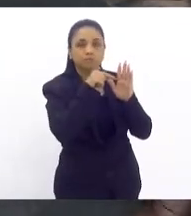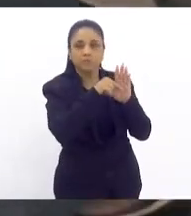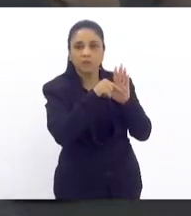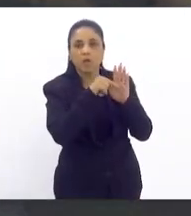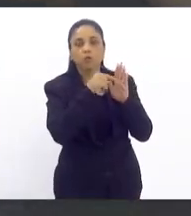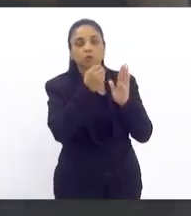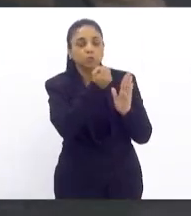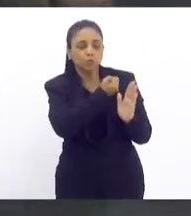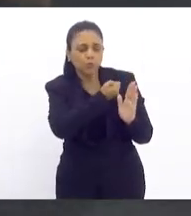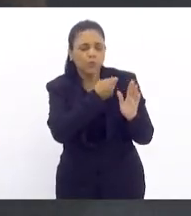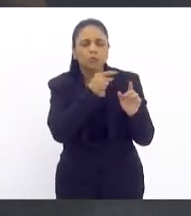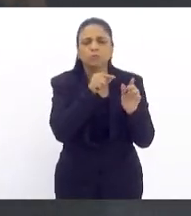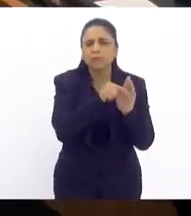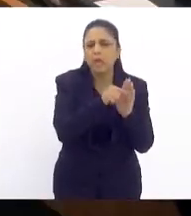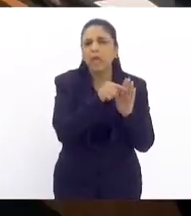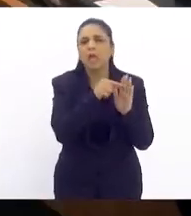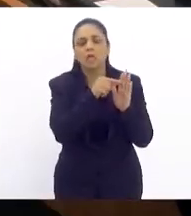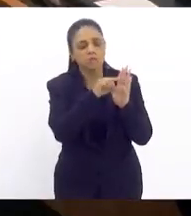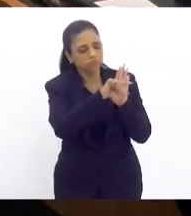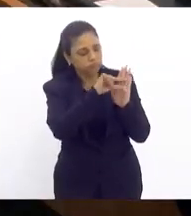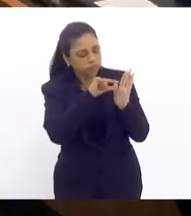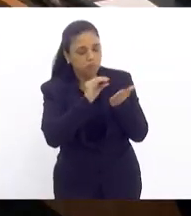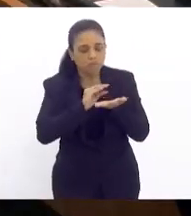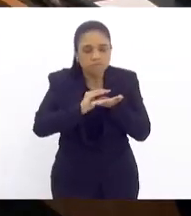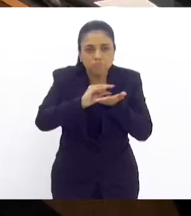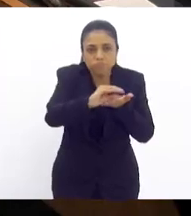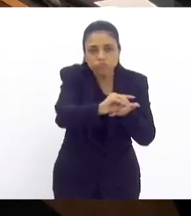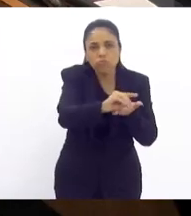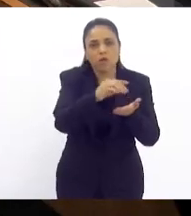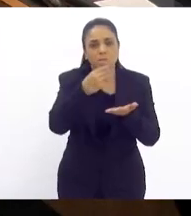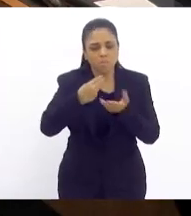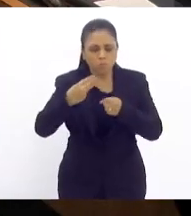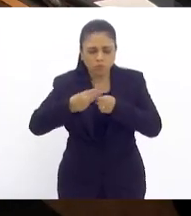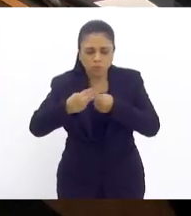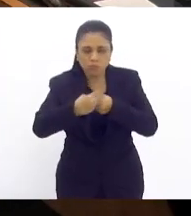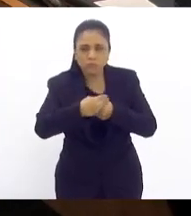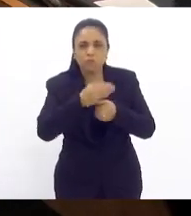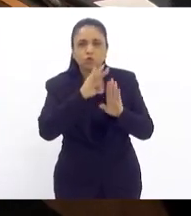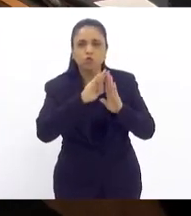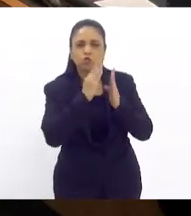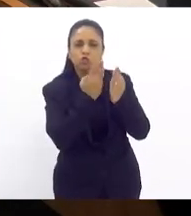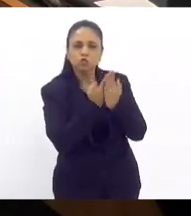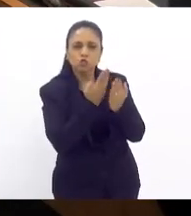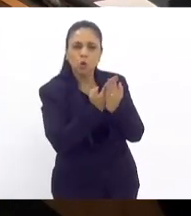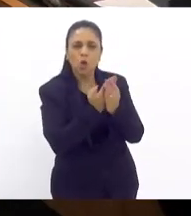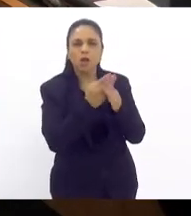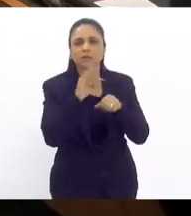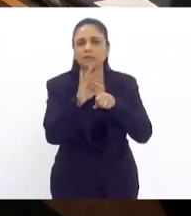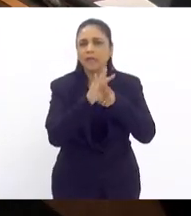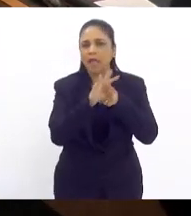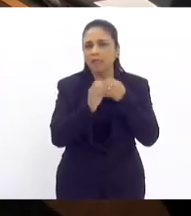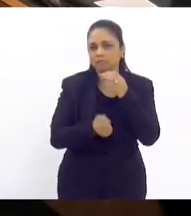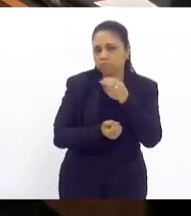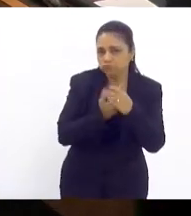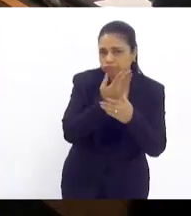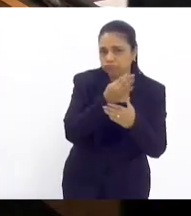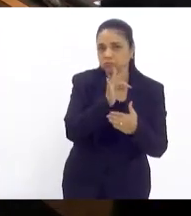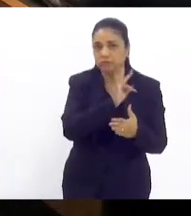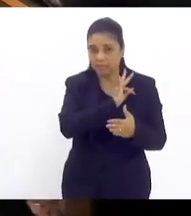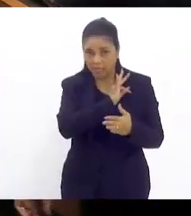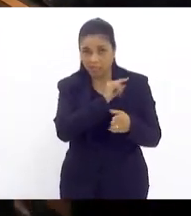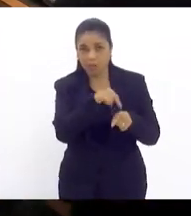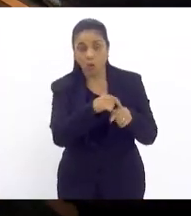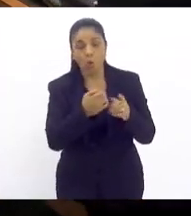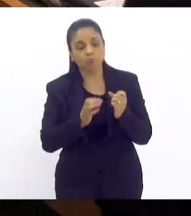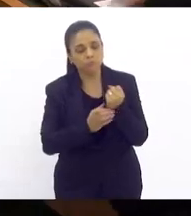acrescentar tanto para tal município fazer Escola Técnica fazer um posto de saúde ou ampliar o segurança